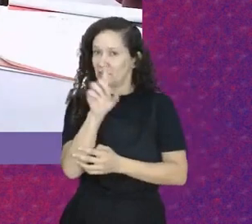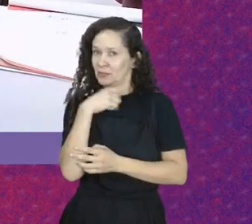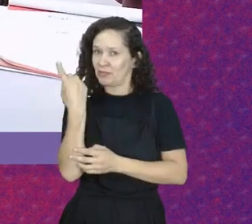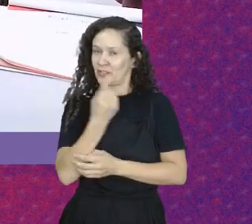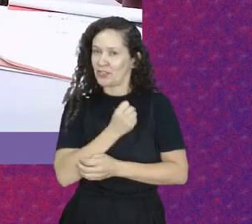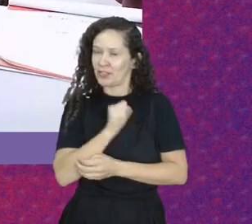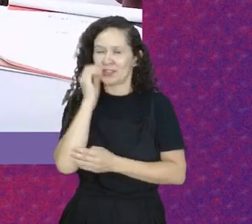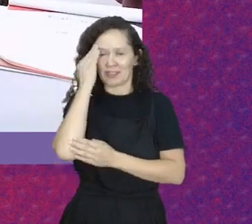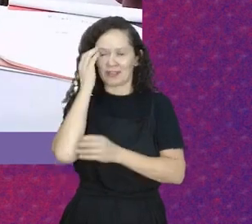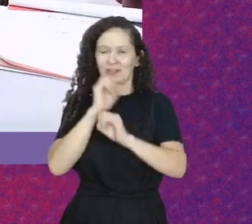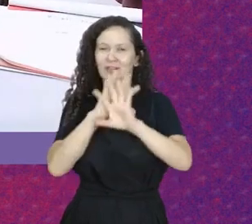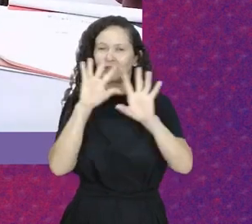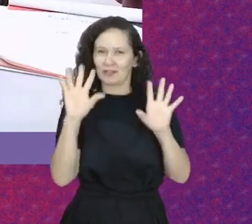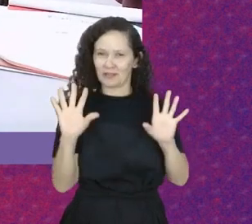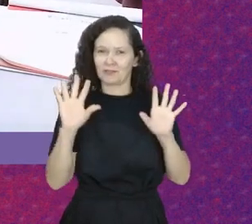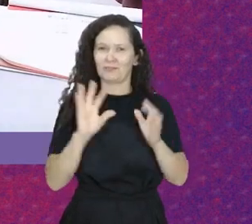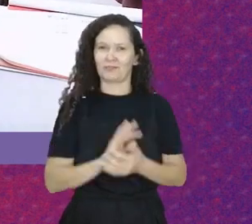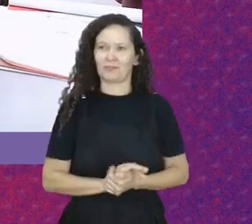uma noção,